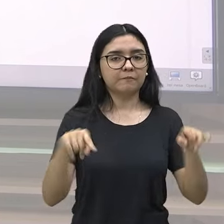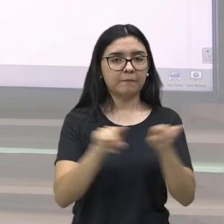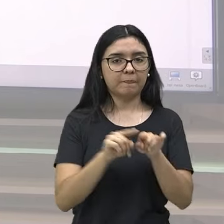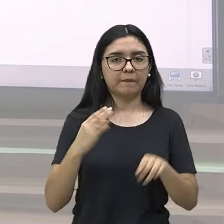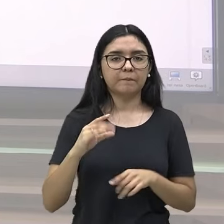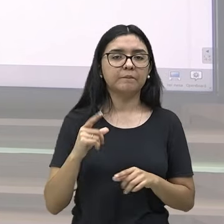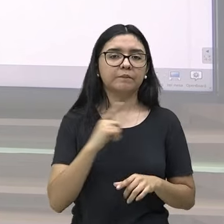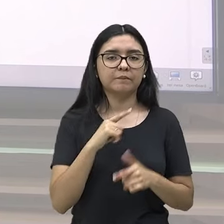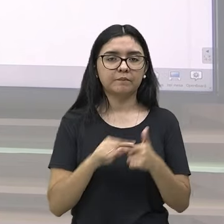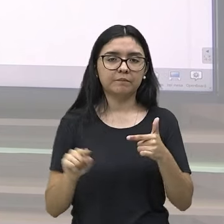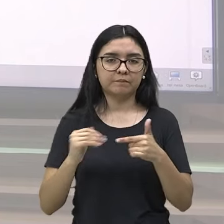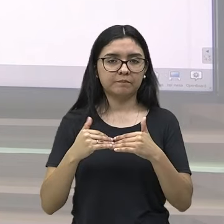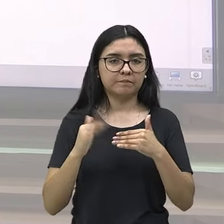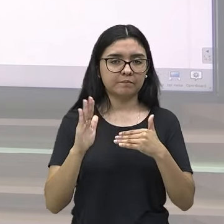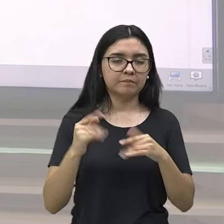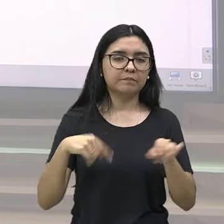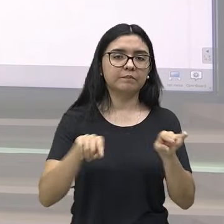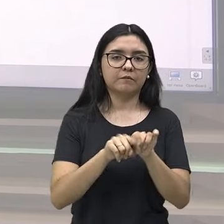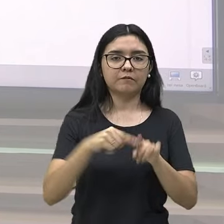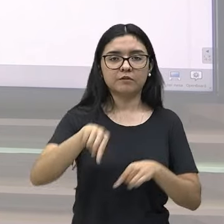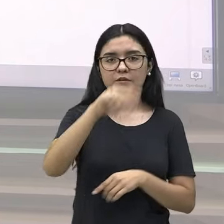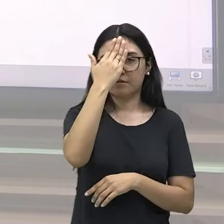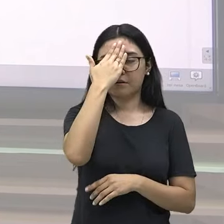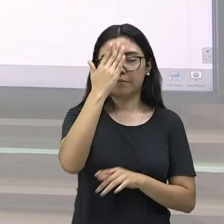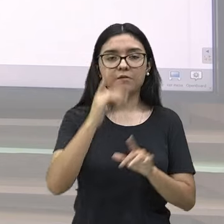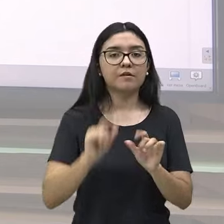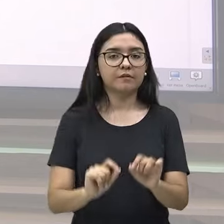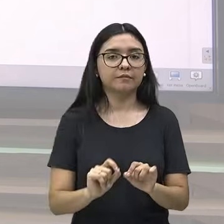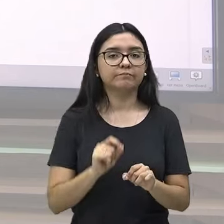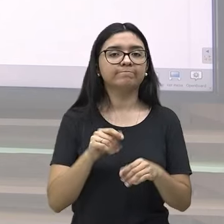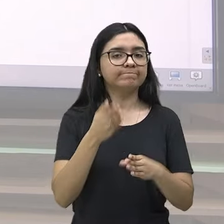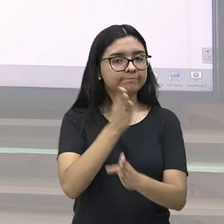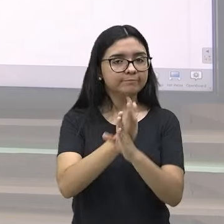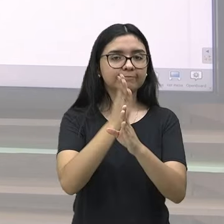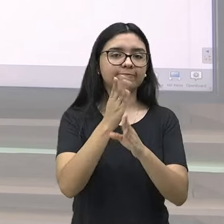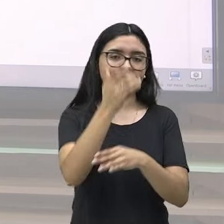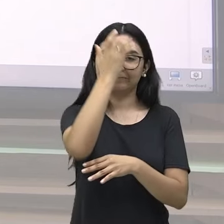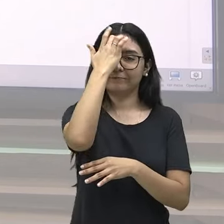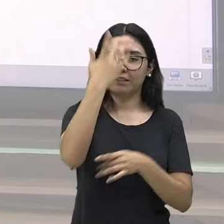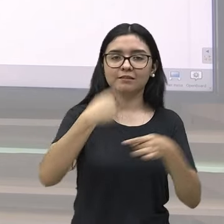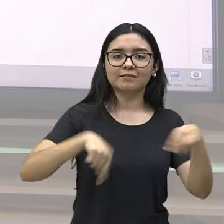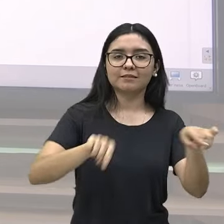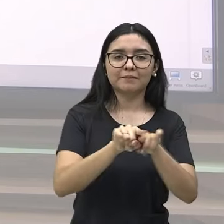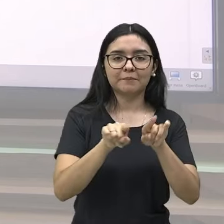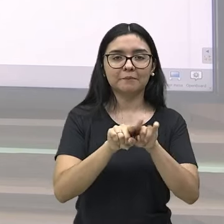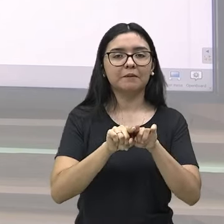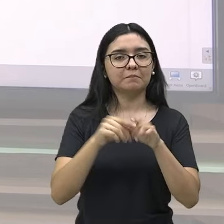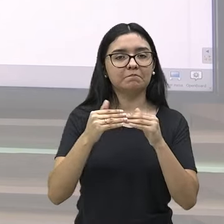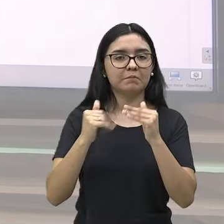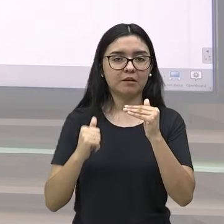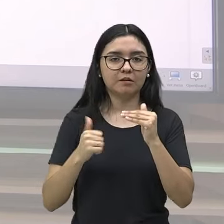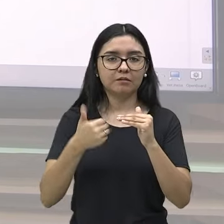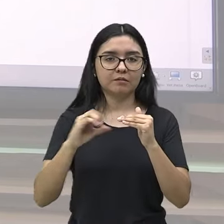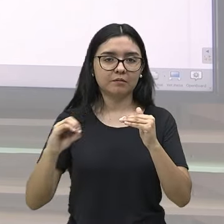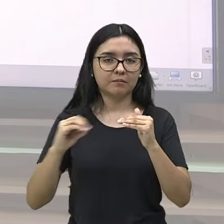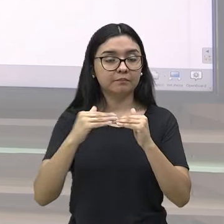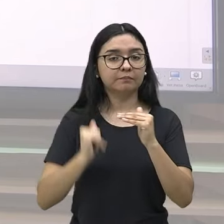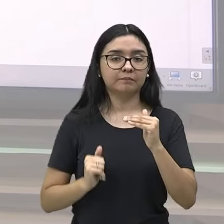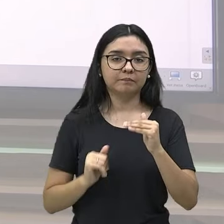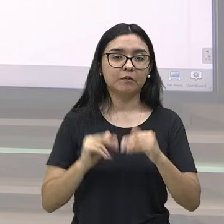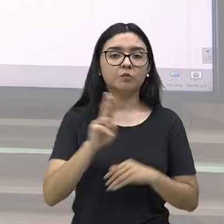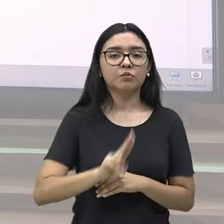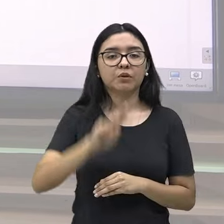que tem mais de 2 divisores, também você já sabe aí, né, já sabe identificar os números primos menores do que 100, usando